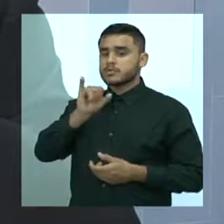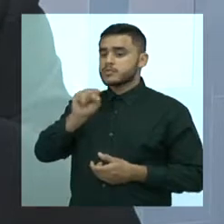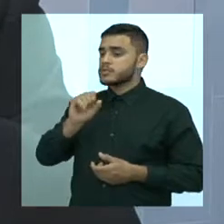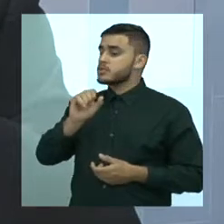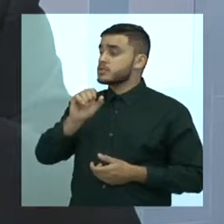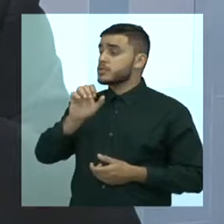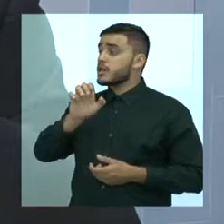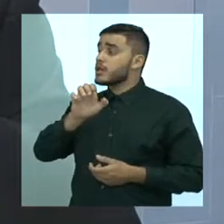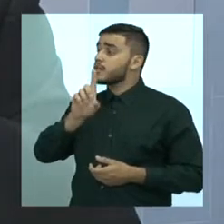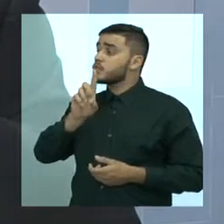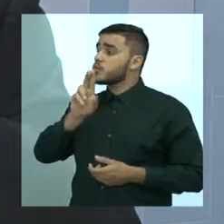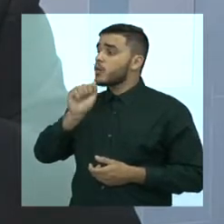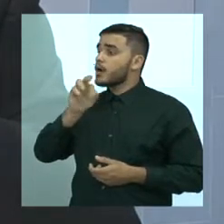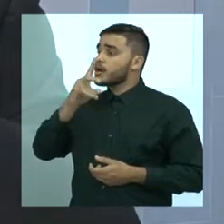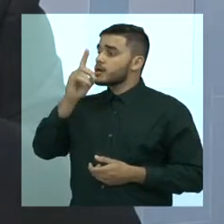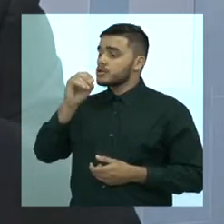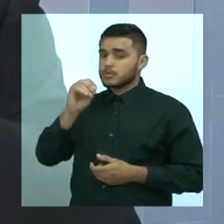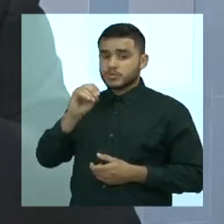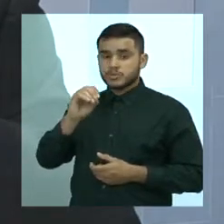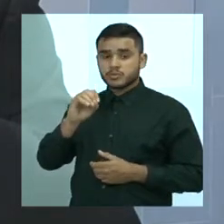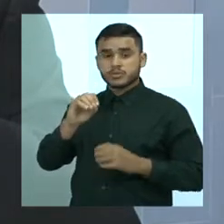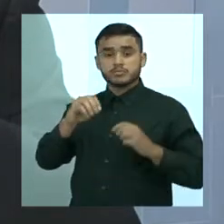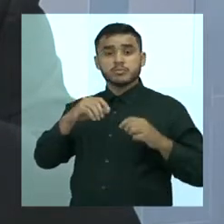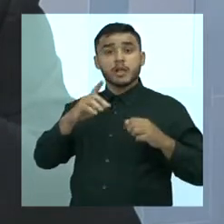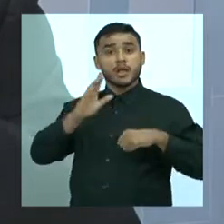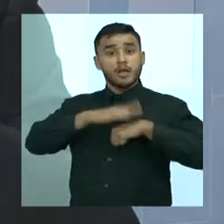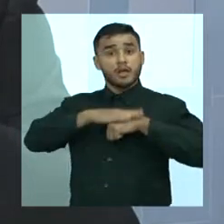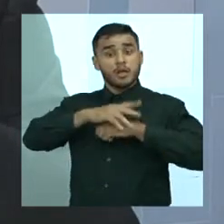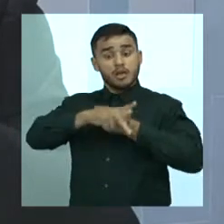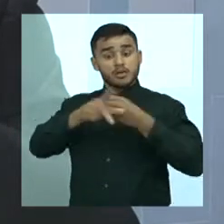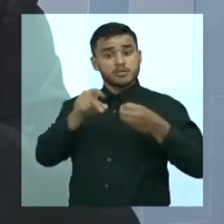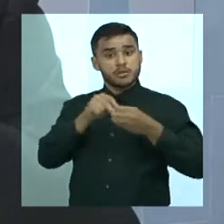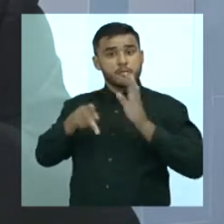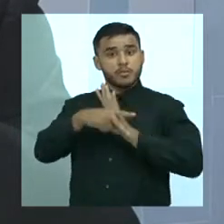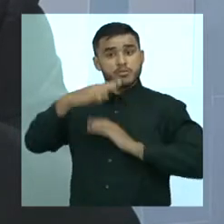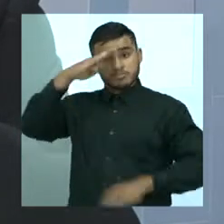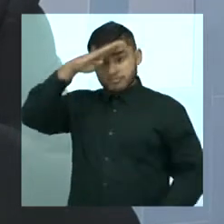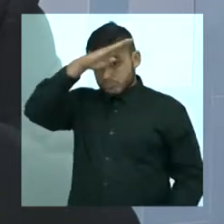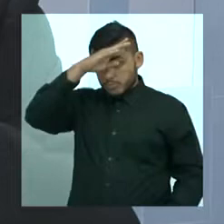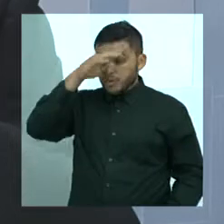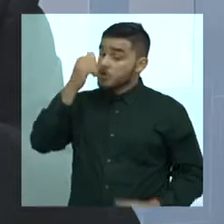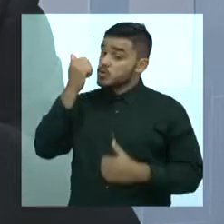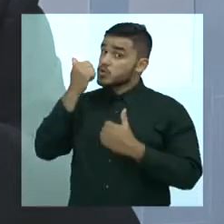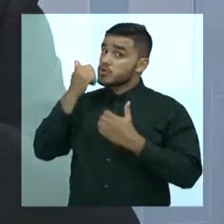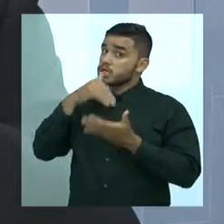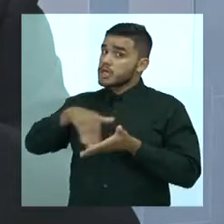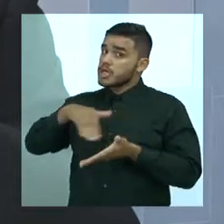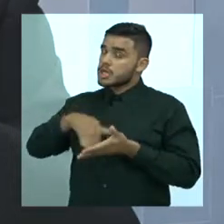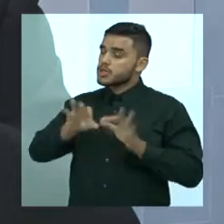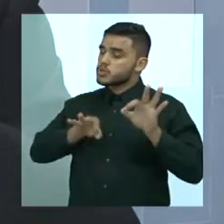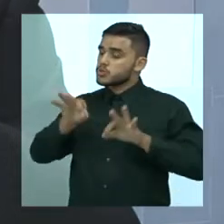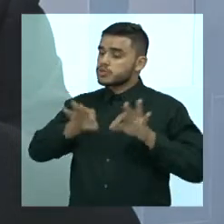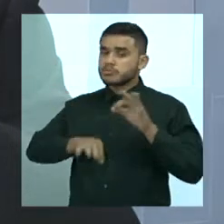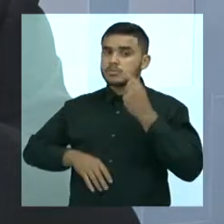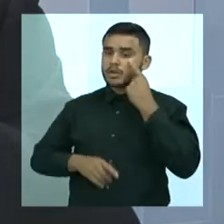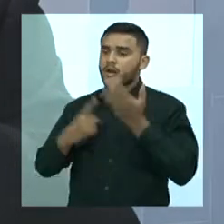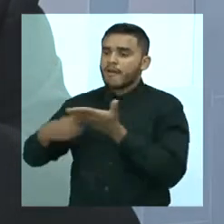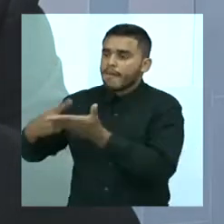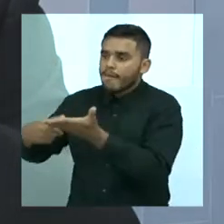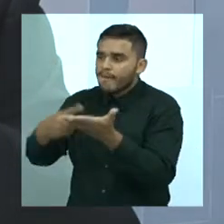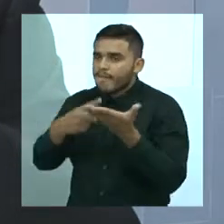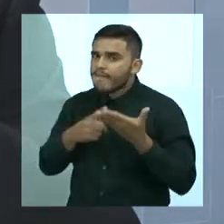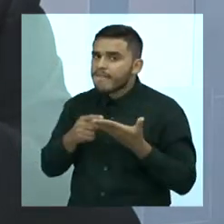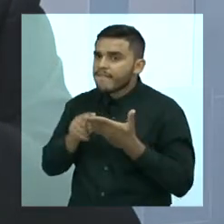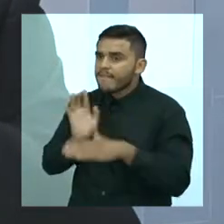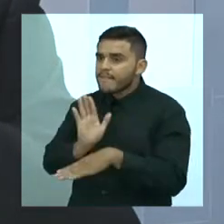Ramos, do gabinete da presidência, esse acordo e essas indicações, ou se